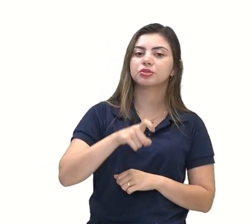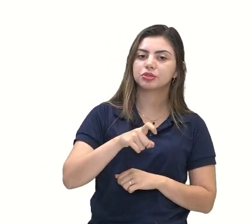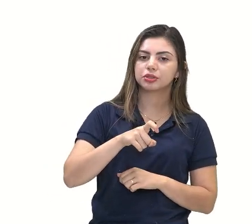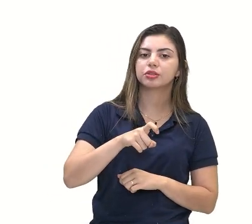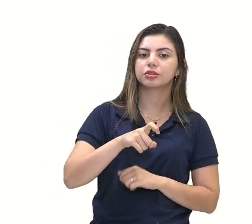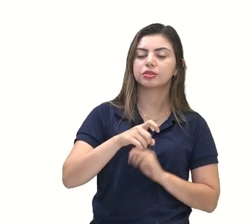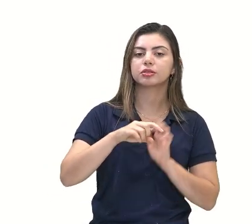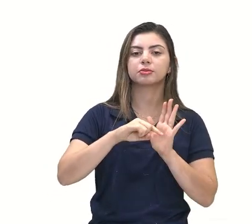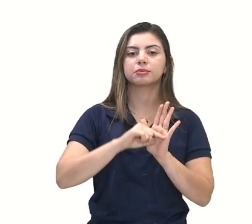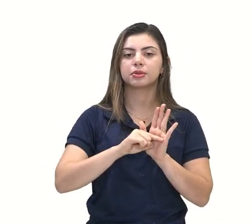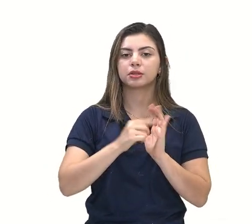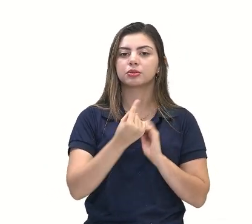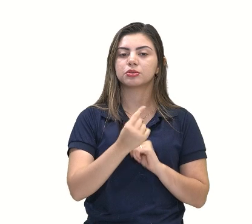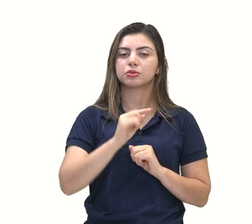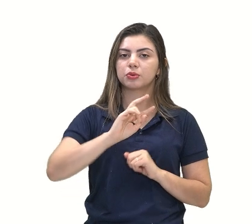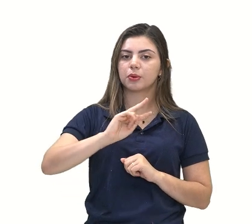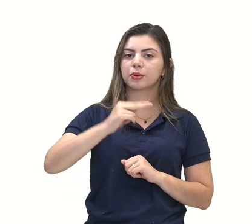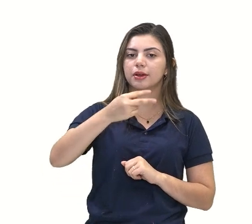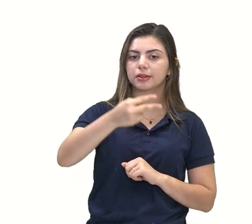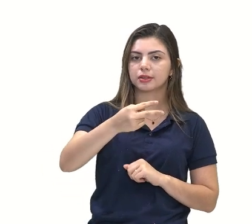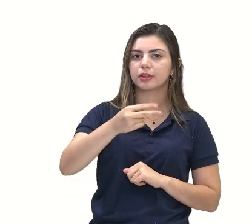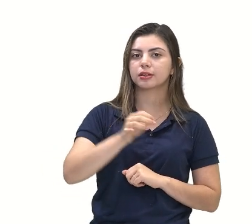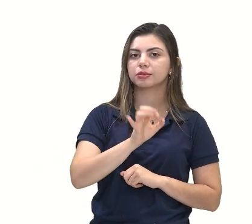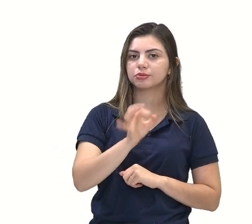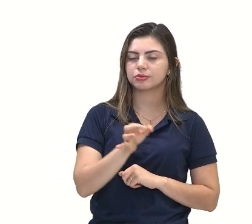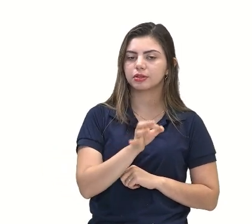menos 1 ao quadrado. O